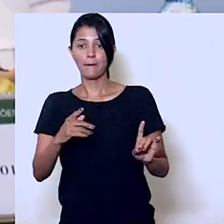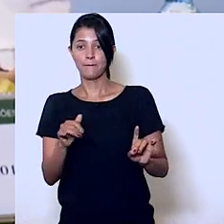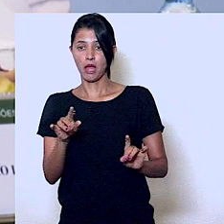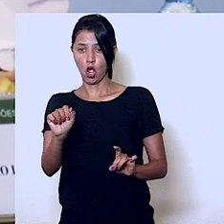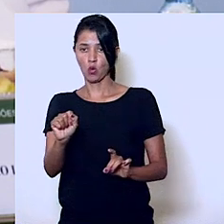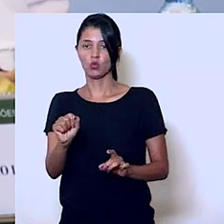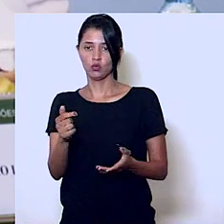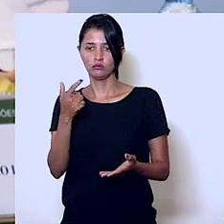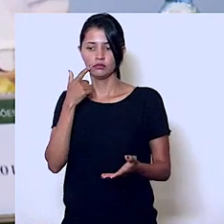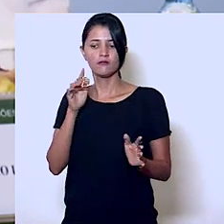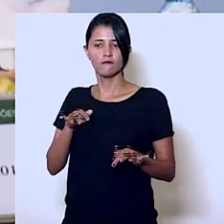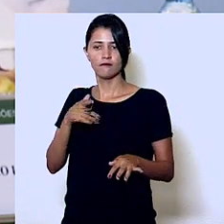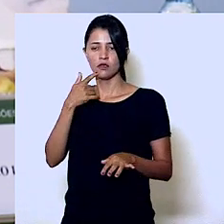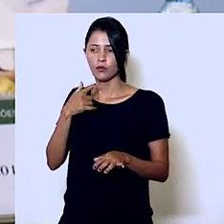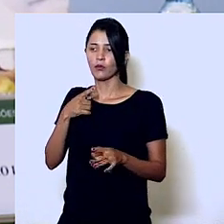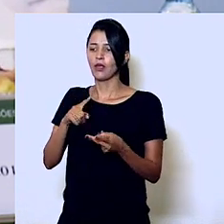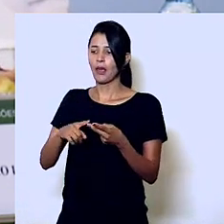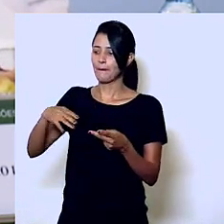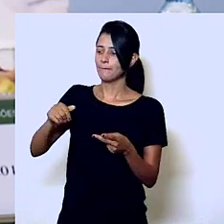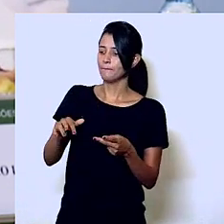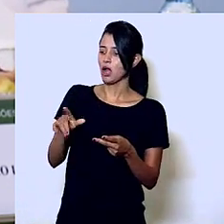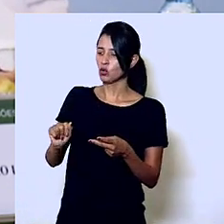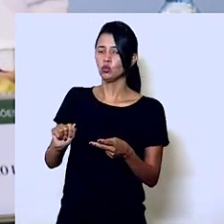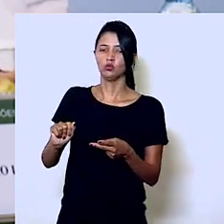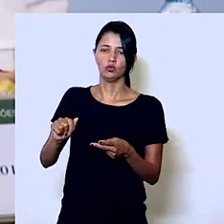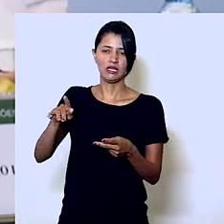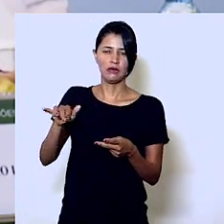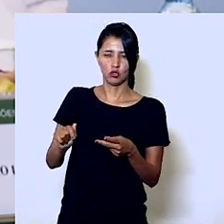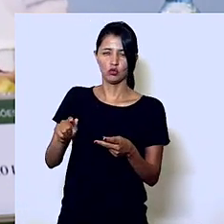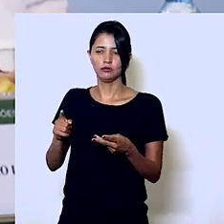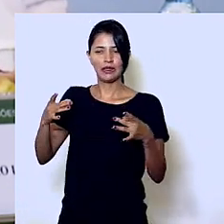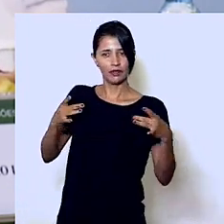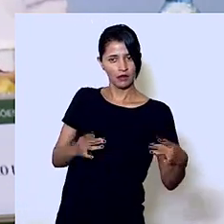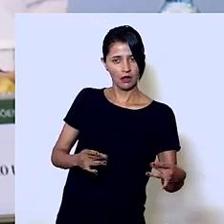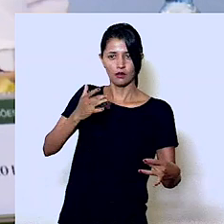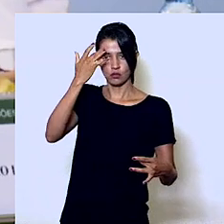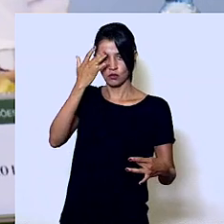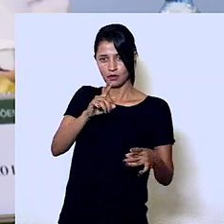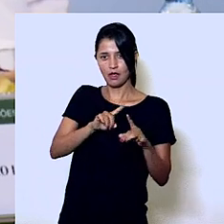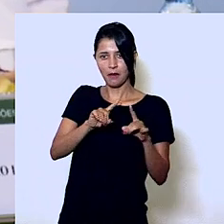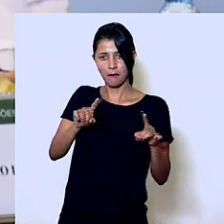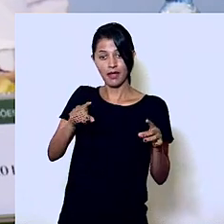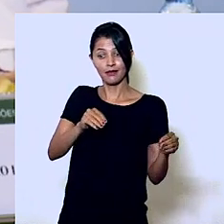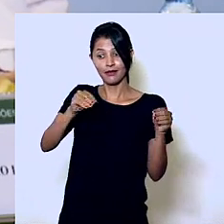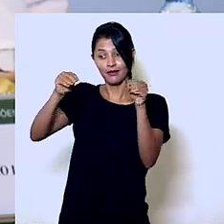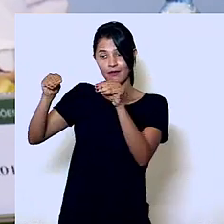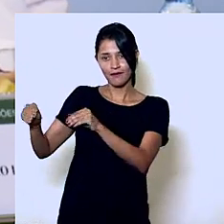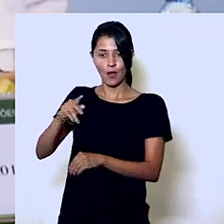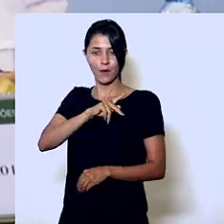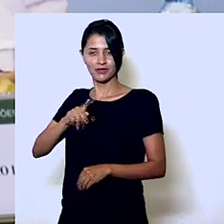Mário Gibson Barbosa, tinham, eu não sei os detalhes como, mas levaram ao presidente Médici e conseguiram do